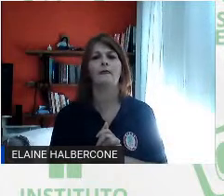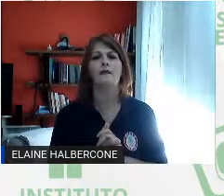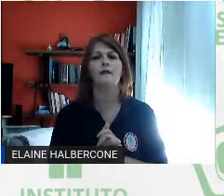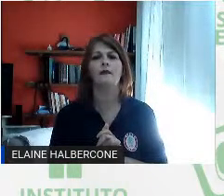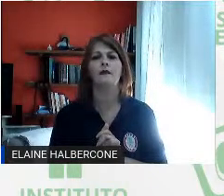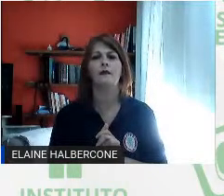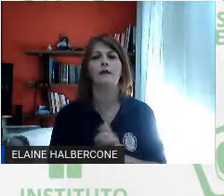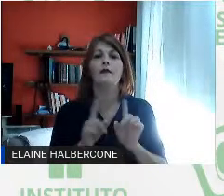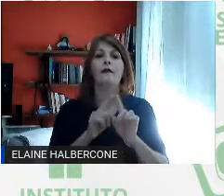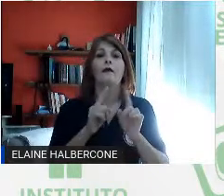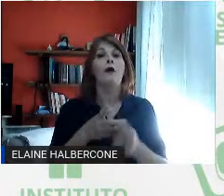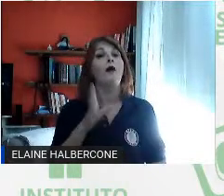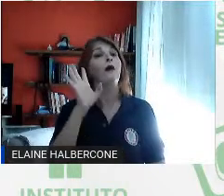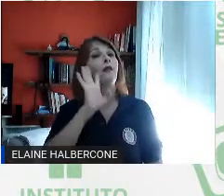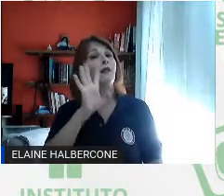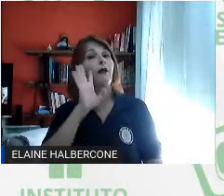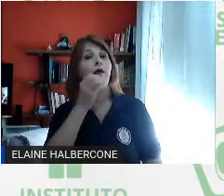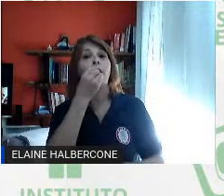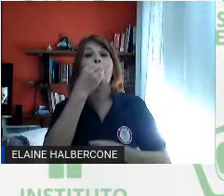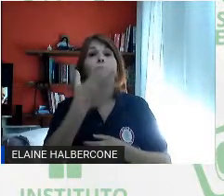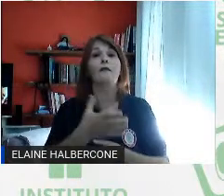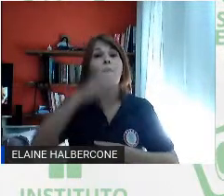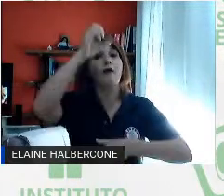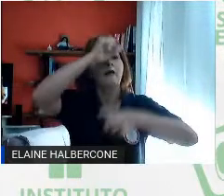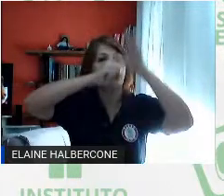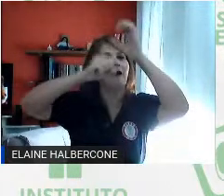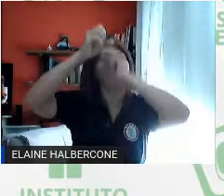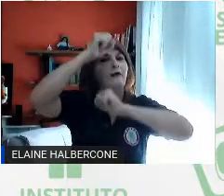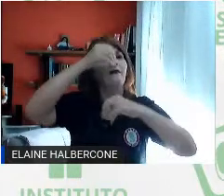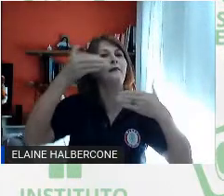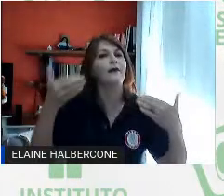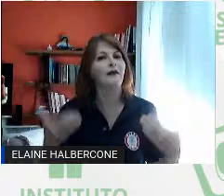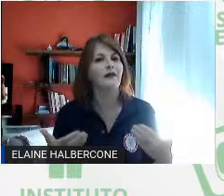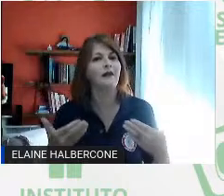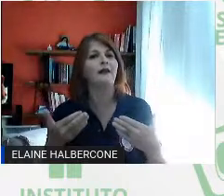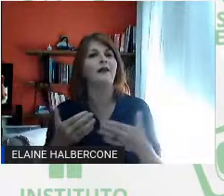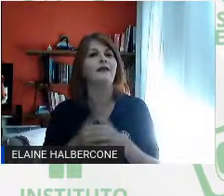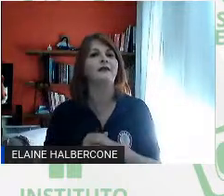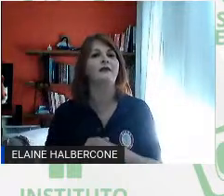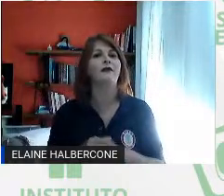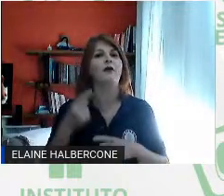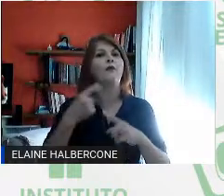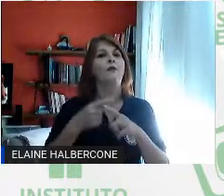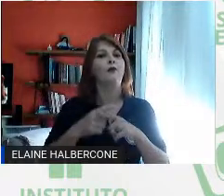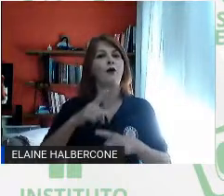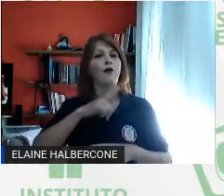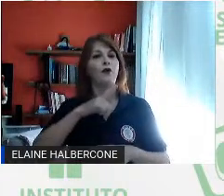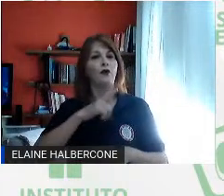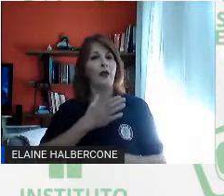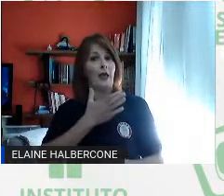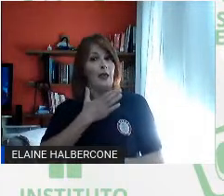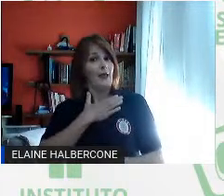Massa, professor. Aí é bom que eu já vou aprendendo. Porque quando eu tiver as minhas